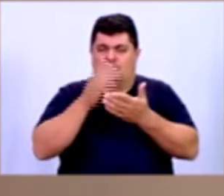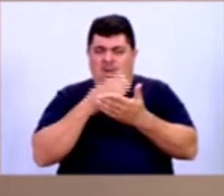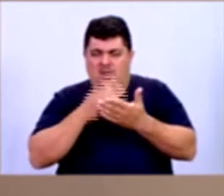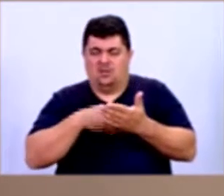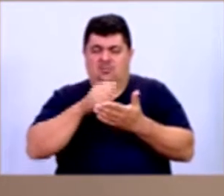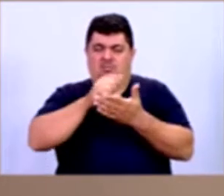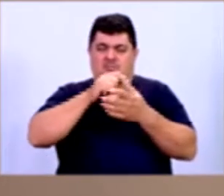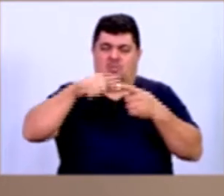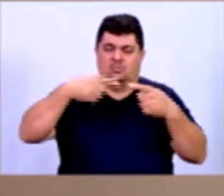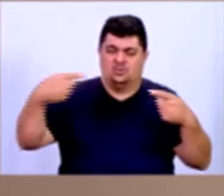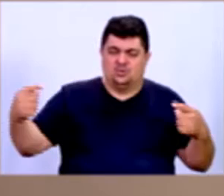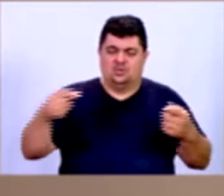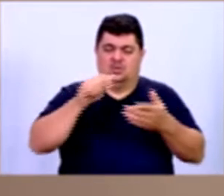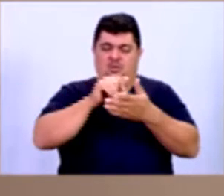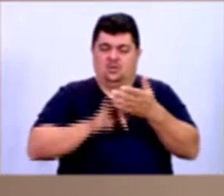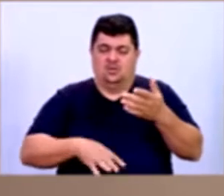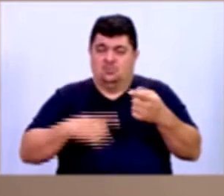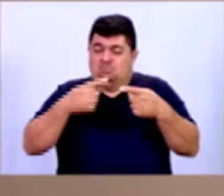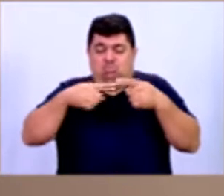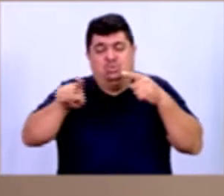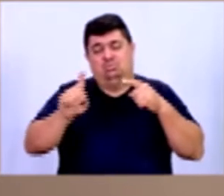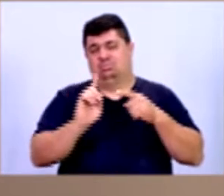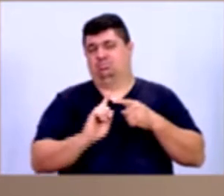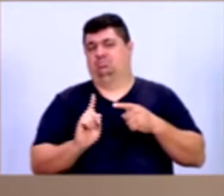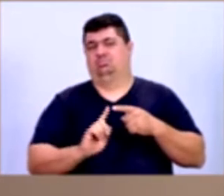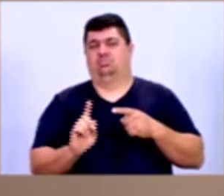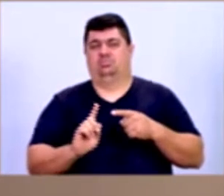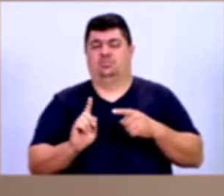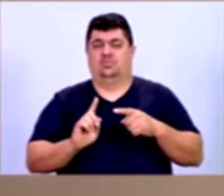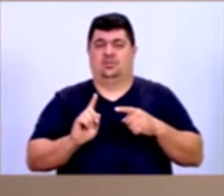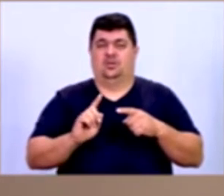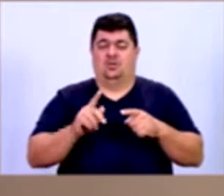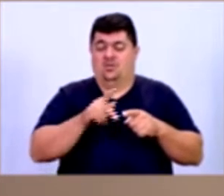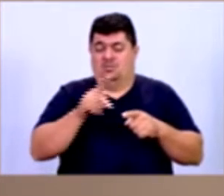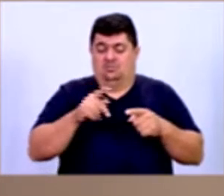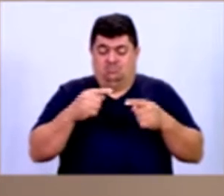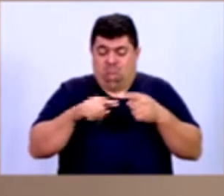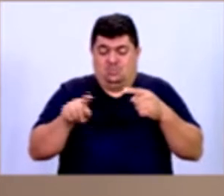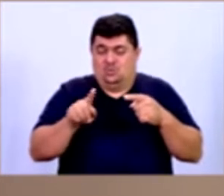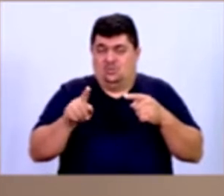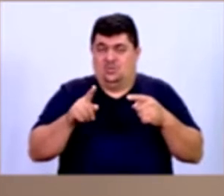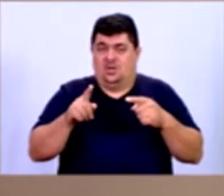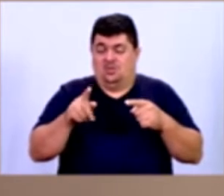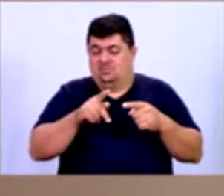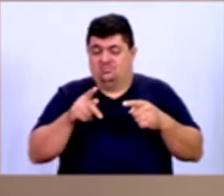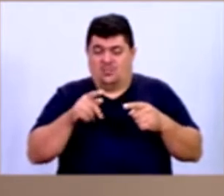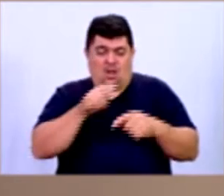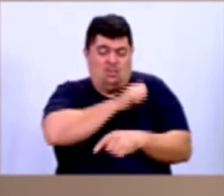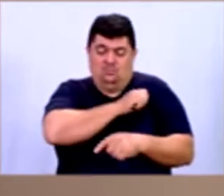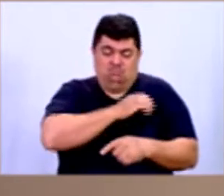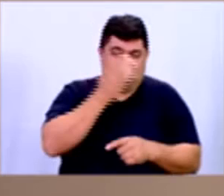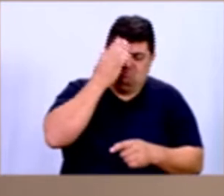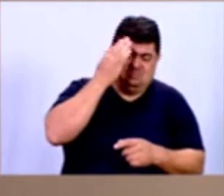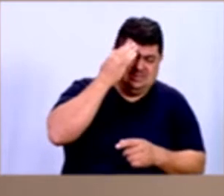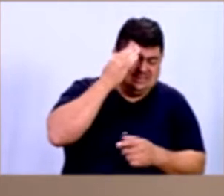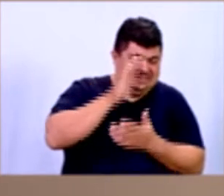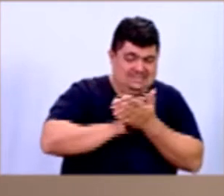adequados, que não estão de acordo com aquela aula que o professor pretende ministrar, e o processo de aprendizagem começa a ter